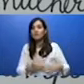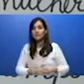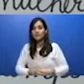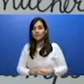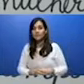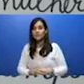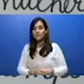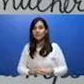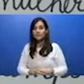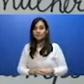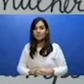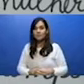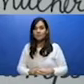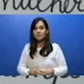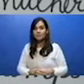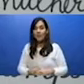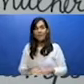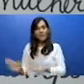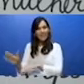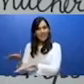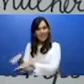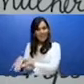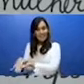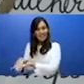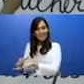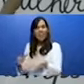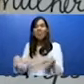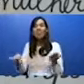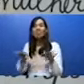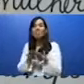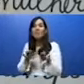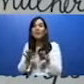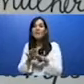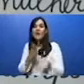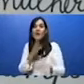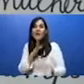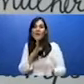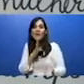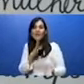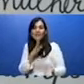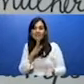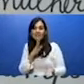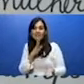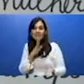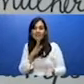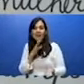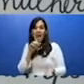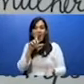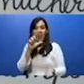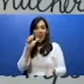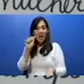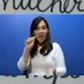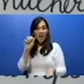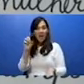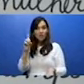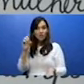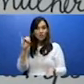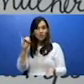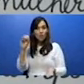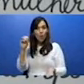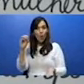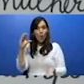vamos lá. Mona Lisa, também conhecida como La Gioconda, é a